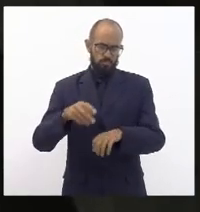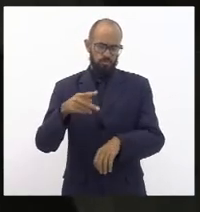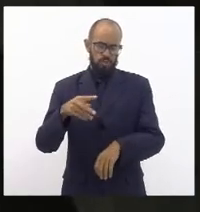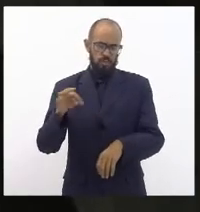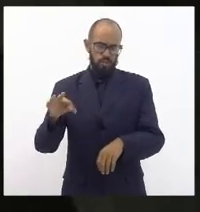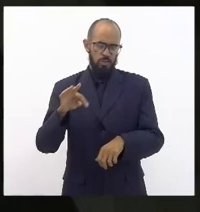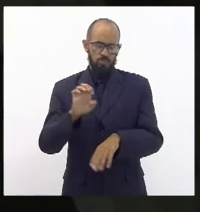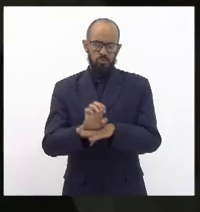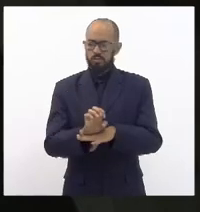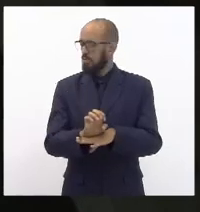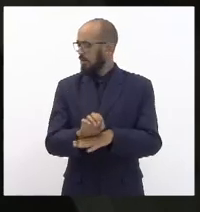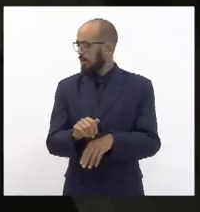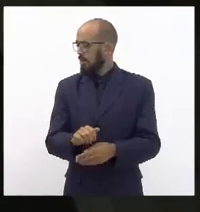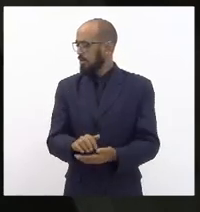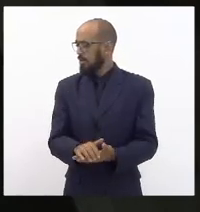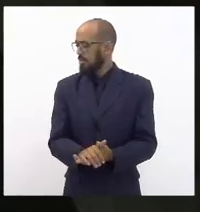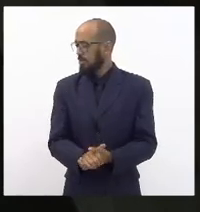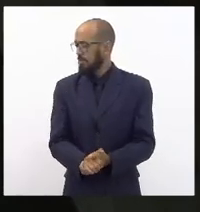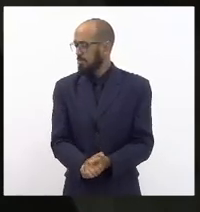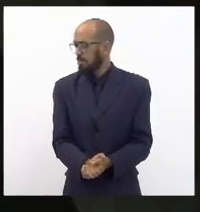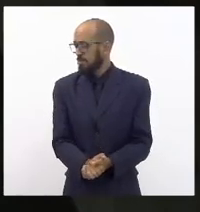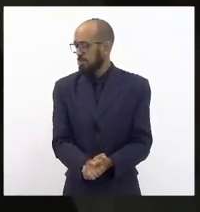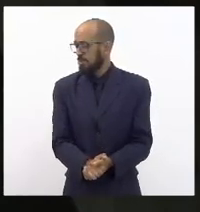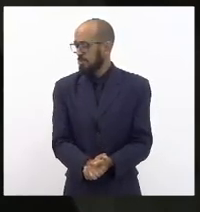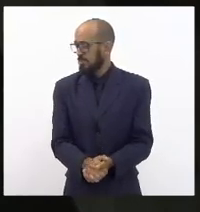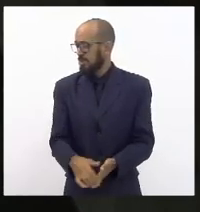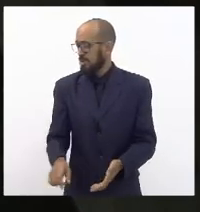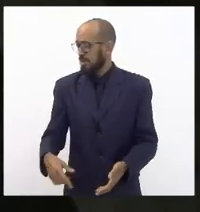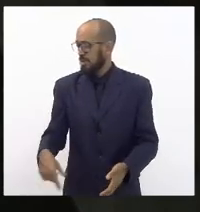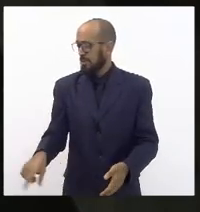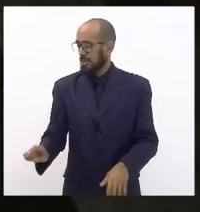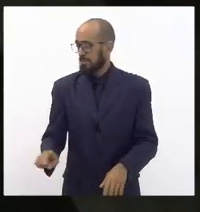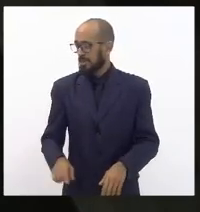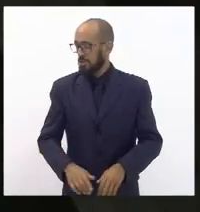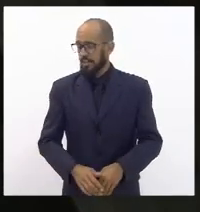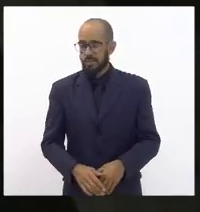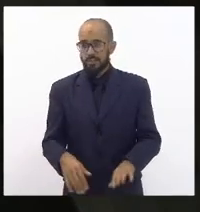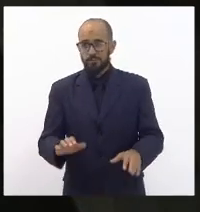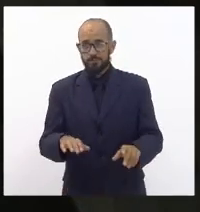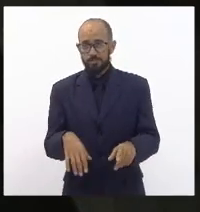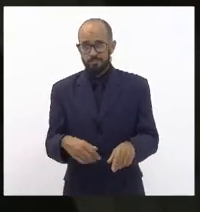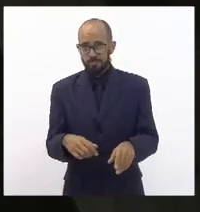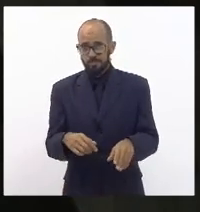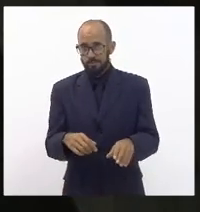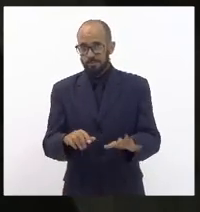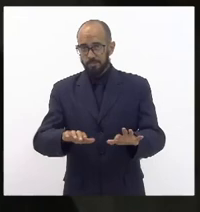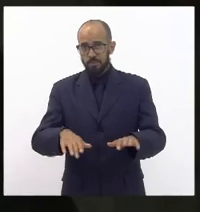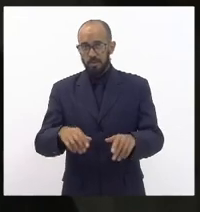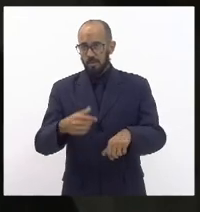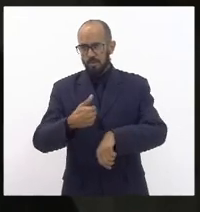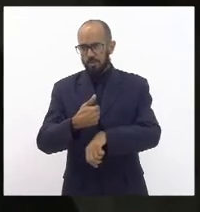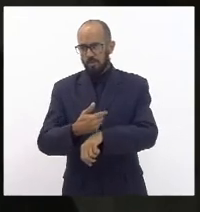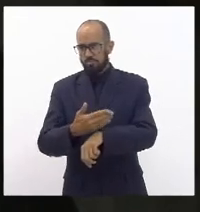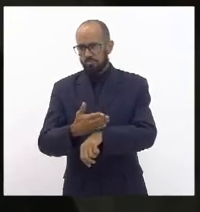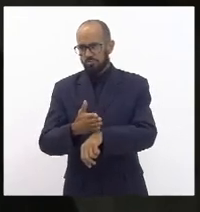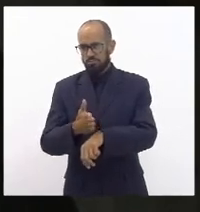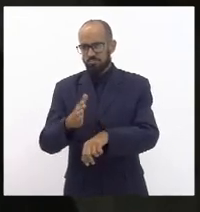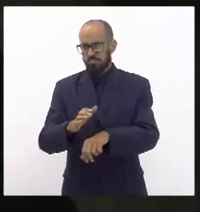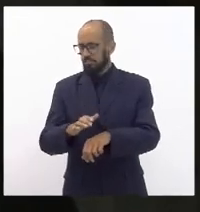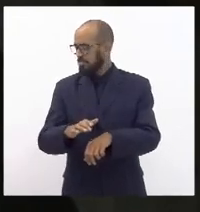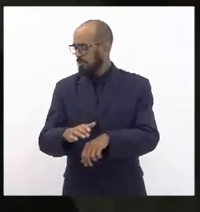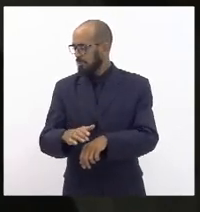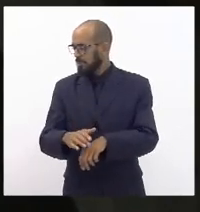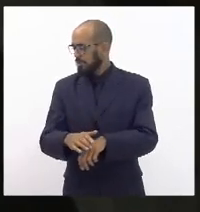na figura da professora Fátima Lima sua coordenadora são setorial que frequentei no PT o tempo todo enquanto este feriado